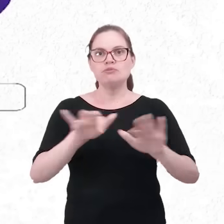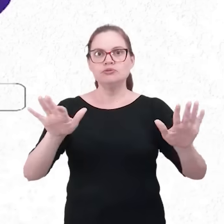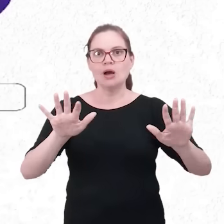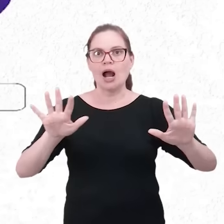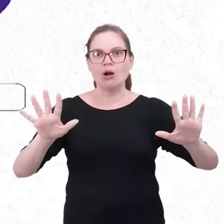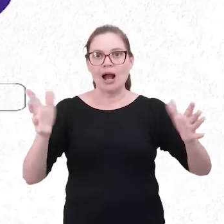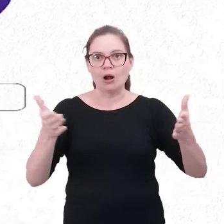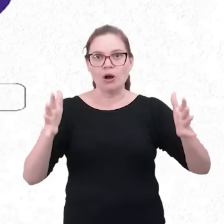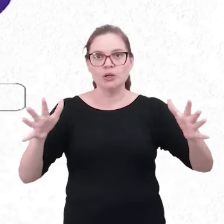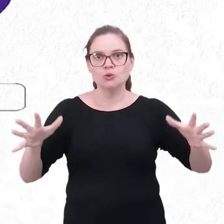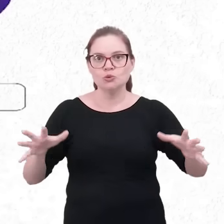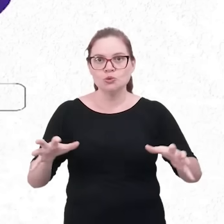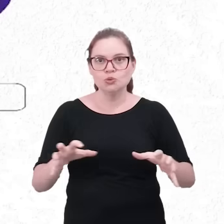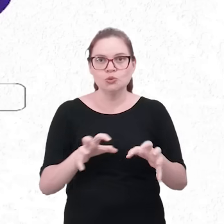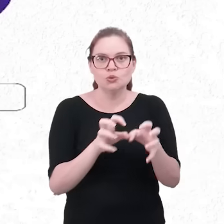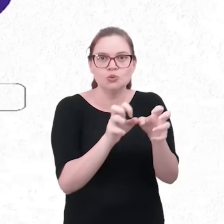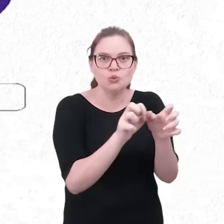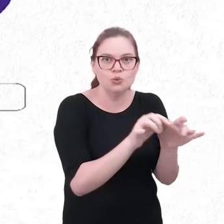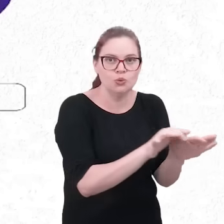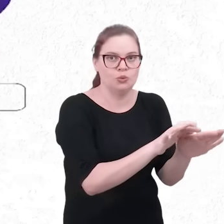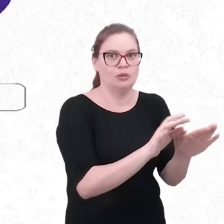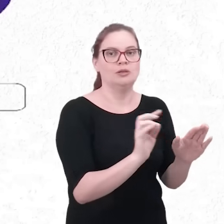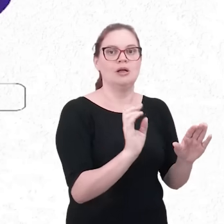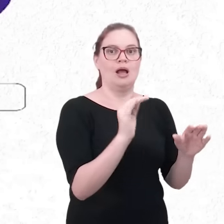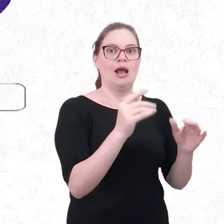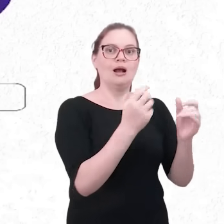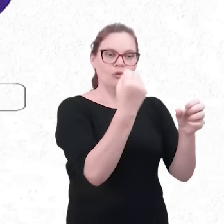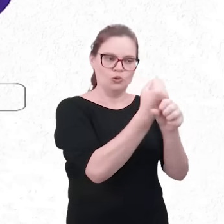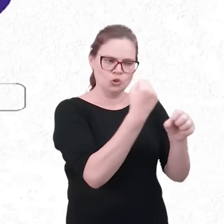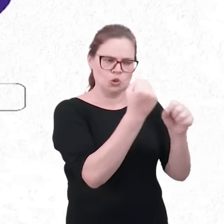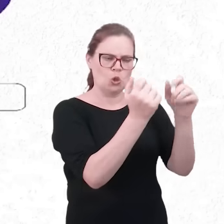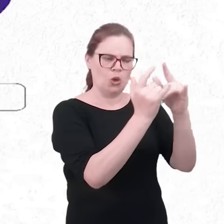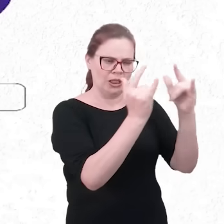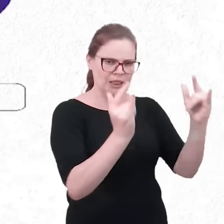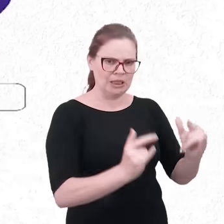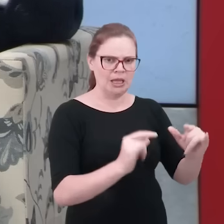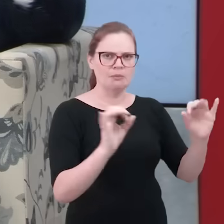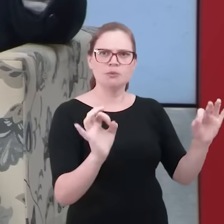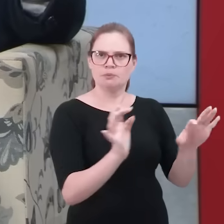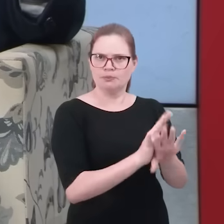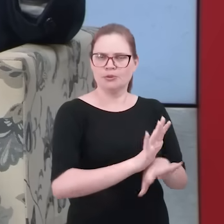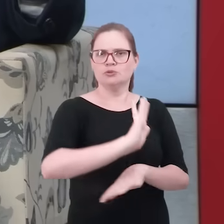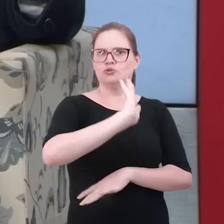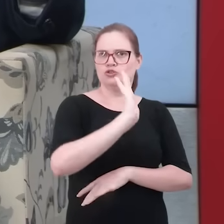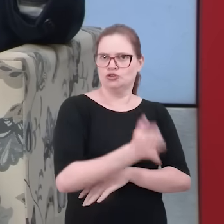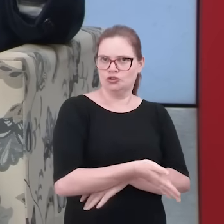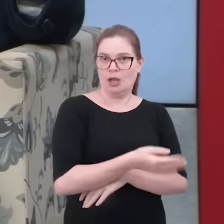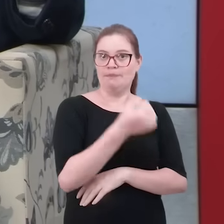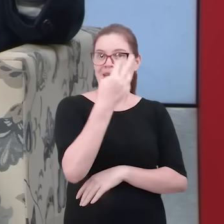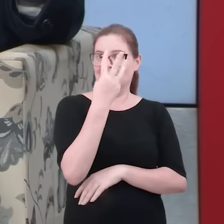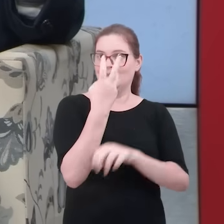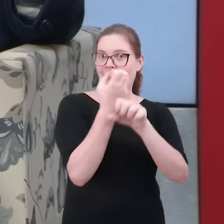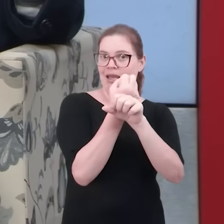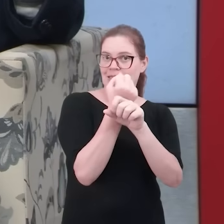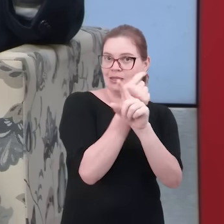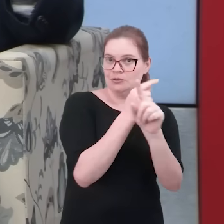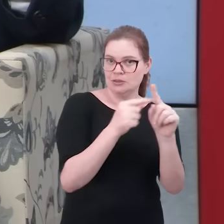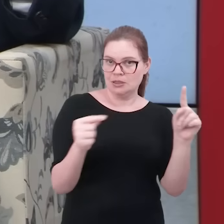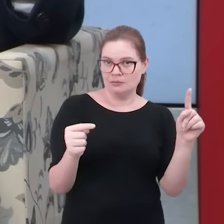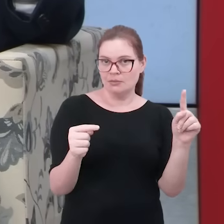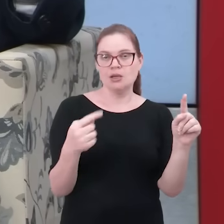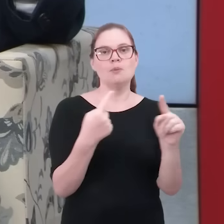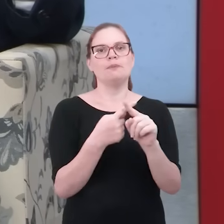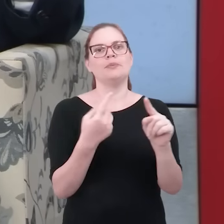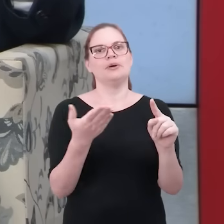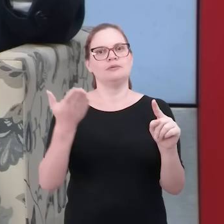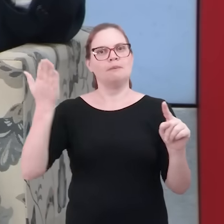O anticristo abre guerra contra ele. Entra no templo, o templo já está construído, né? Agora, né?